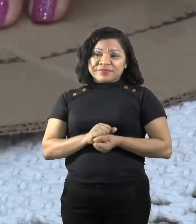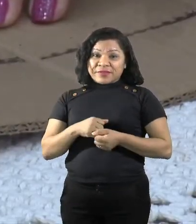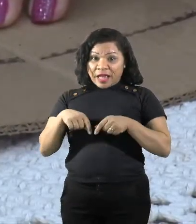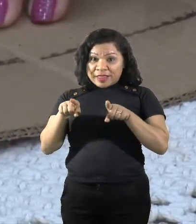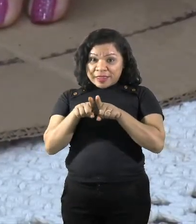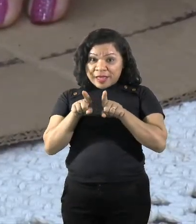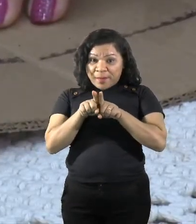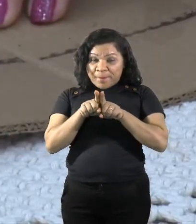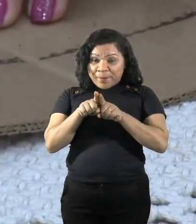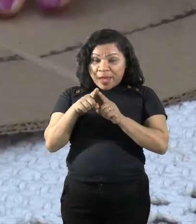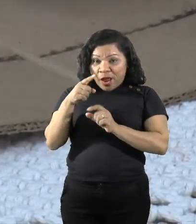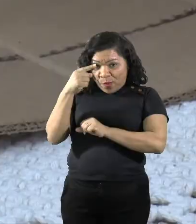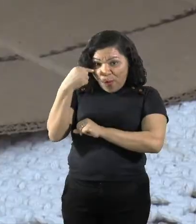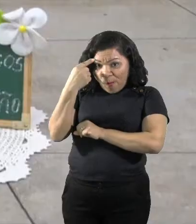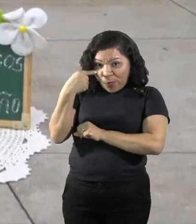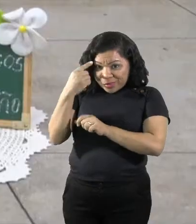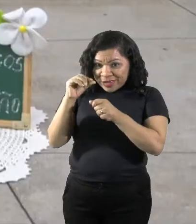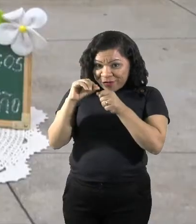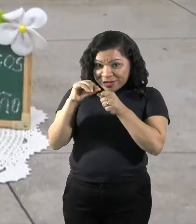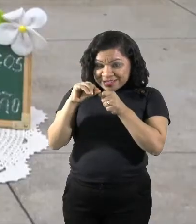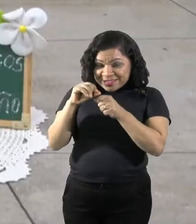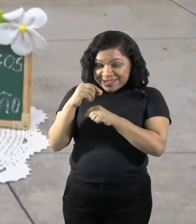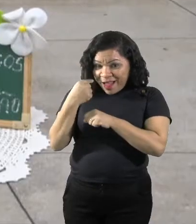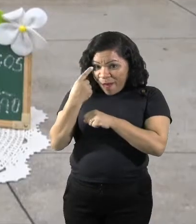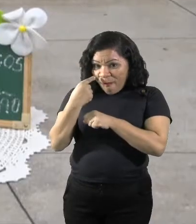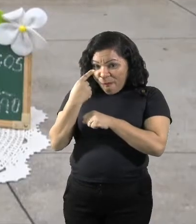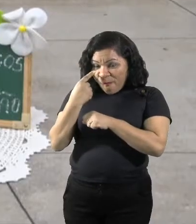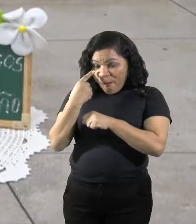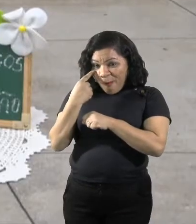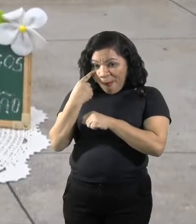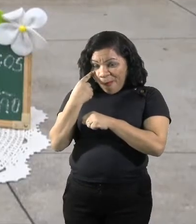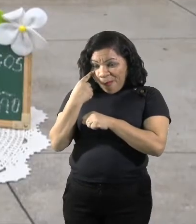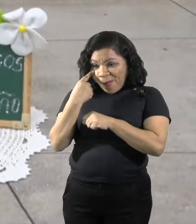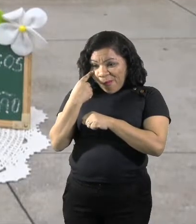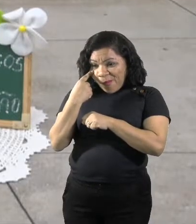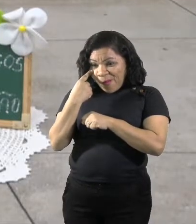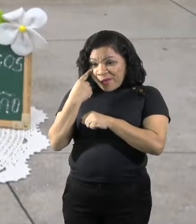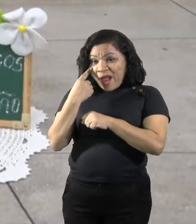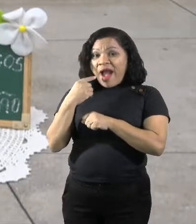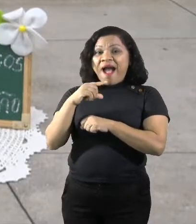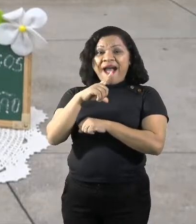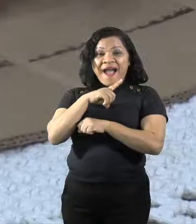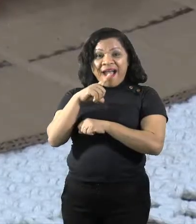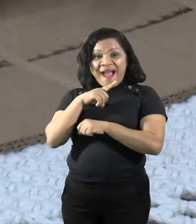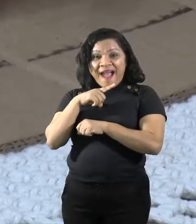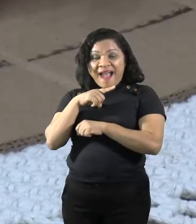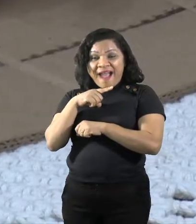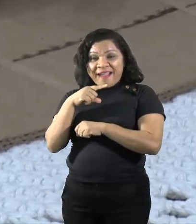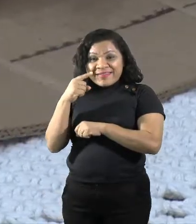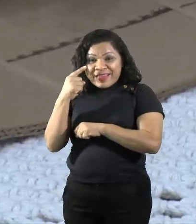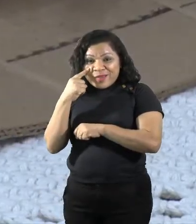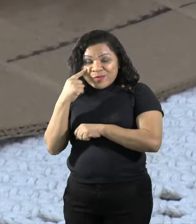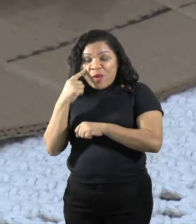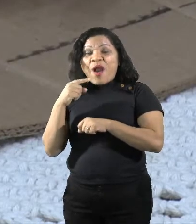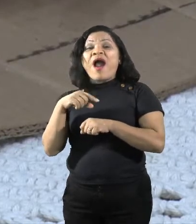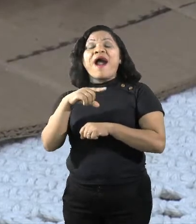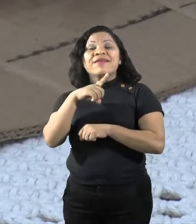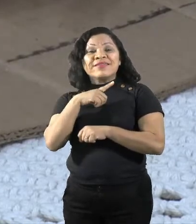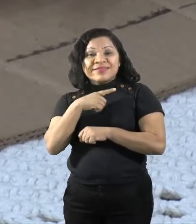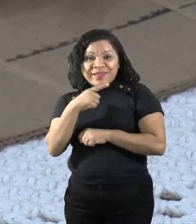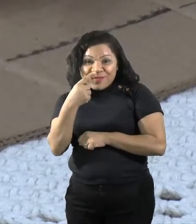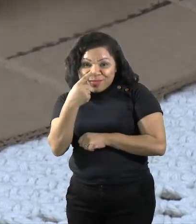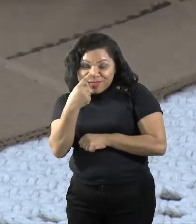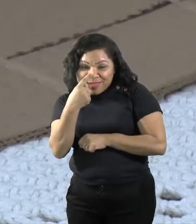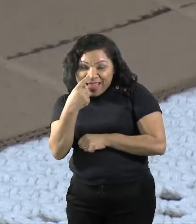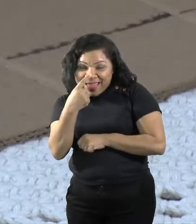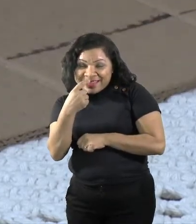no solzinho? Olha, o solzinho tem um olhinho, tem um narizinho e tem